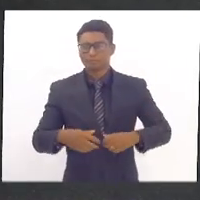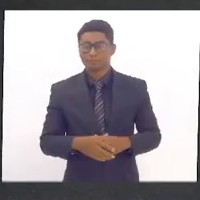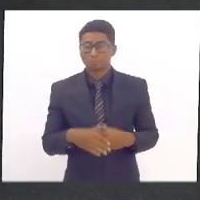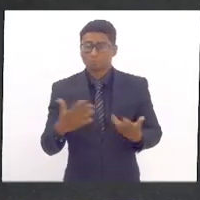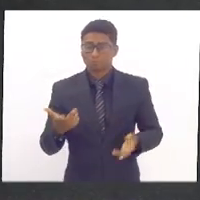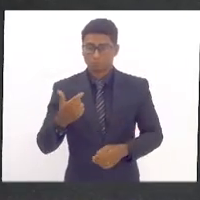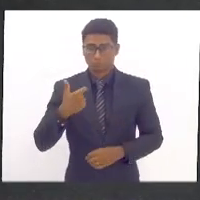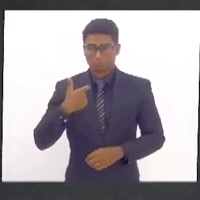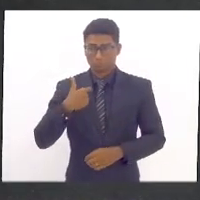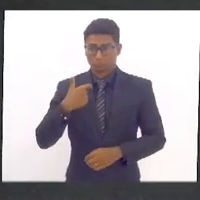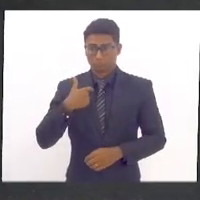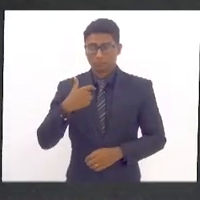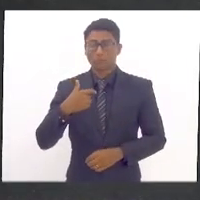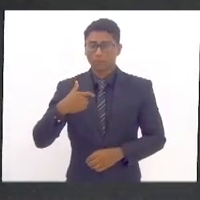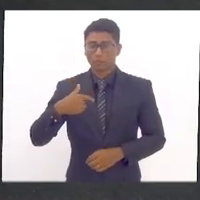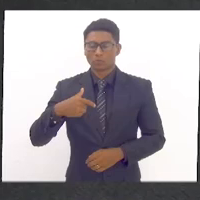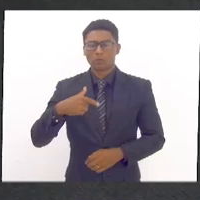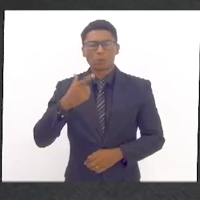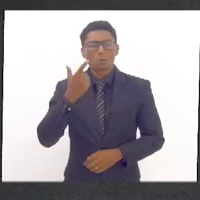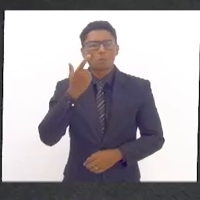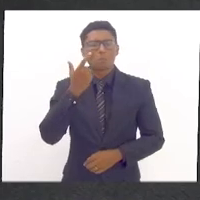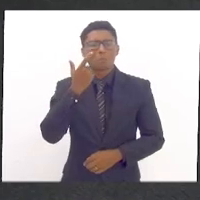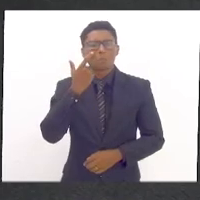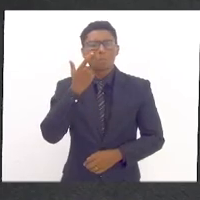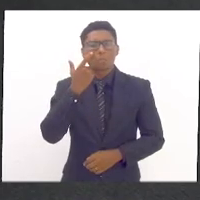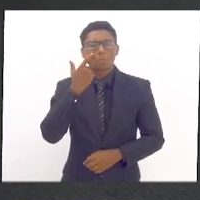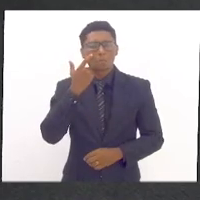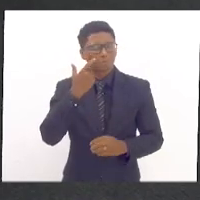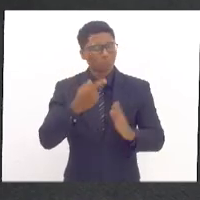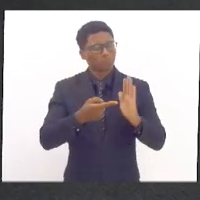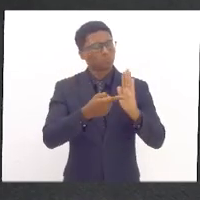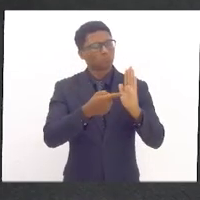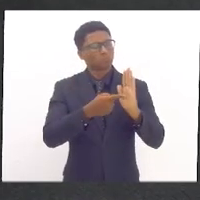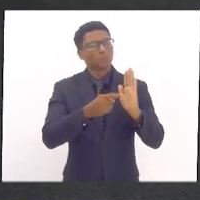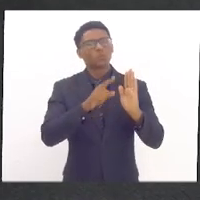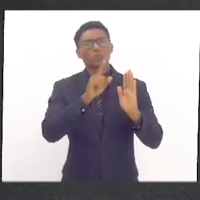verificar a história desta questão.